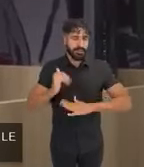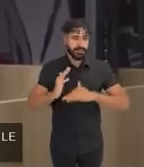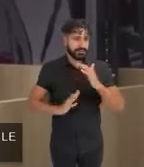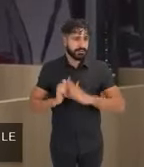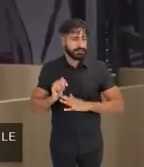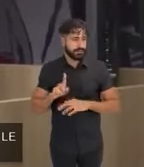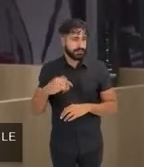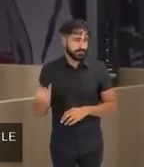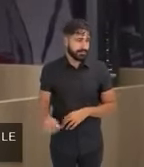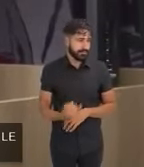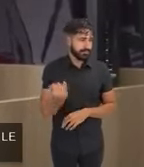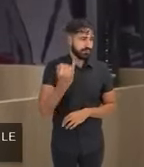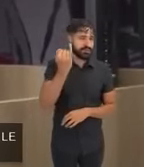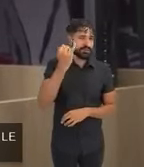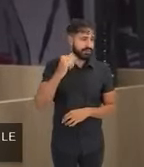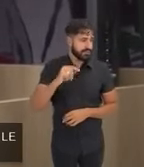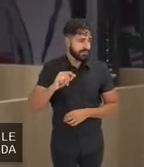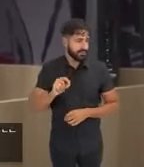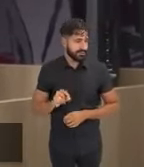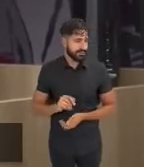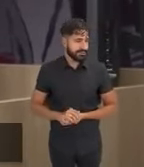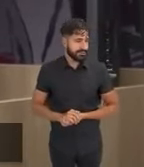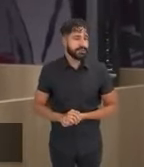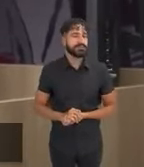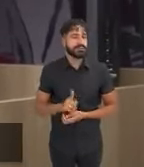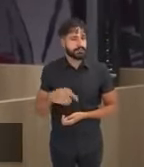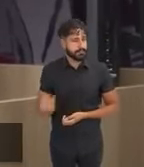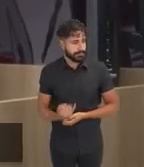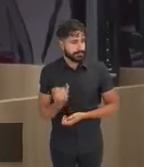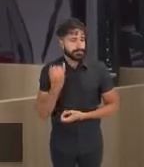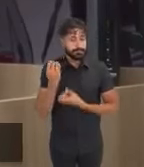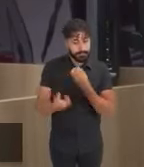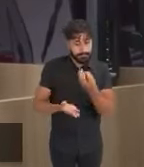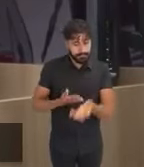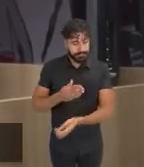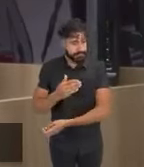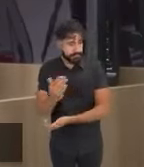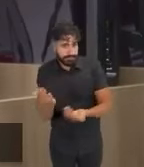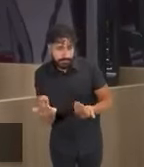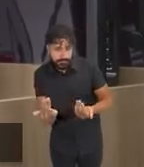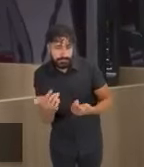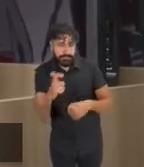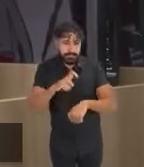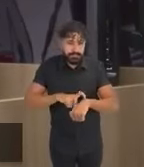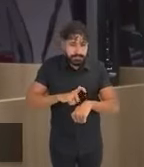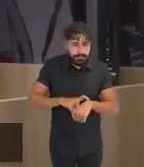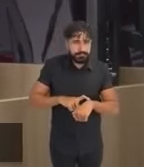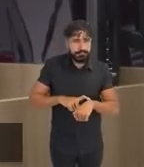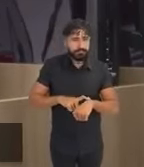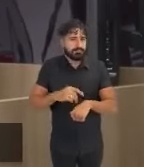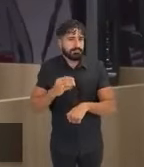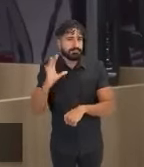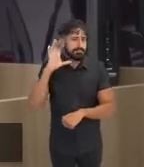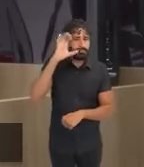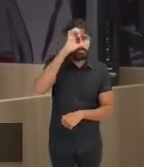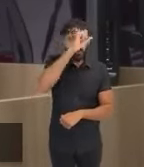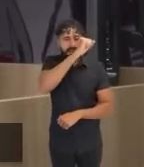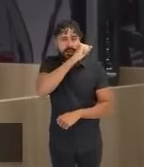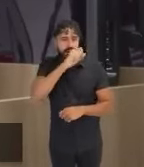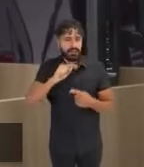como é importante a gente cuidar dos nossos jovens nesse momento onde ele está tendo uma definição, ele está